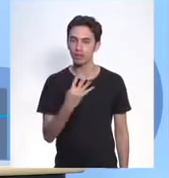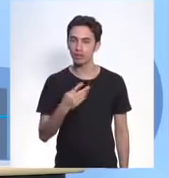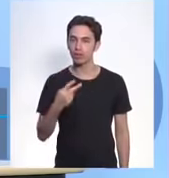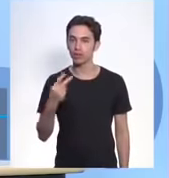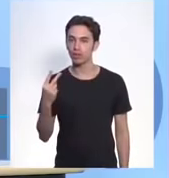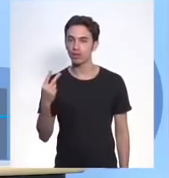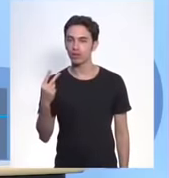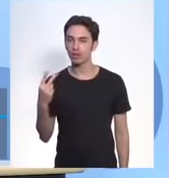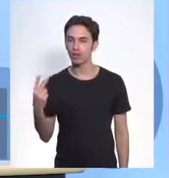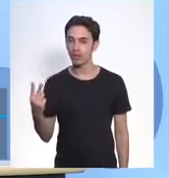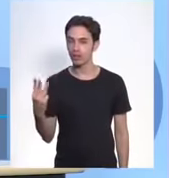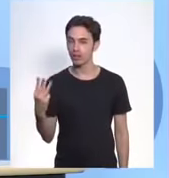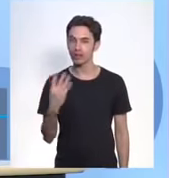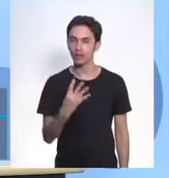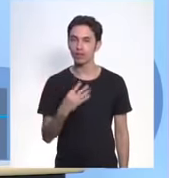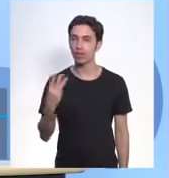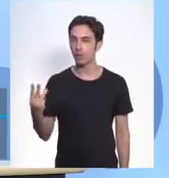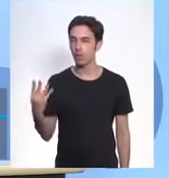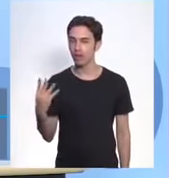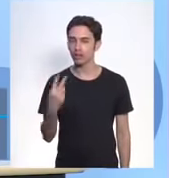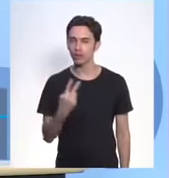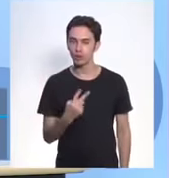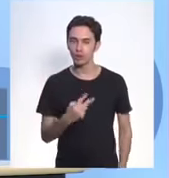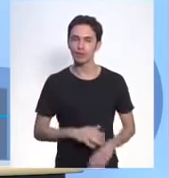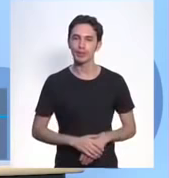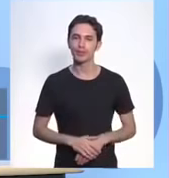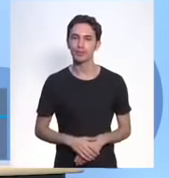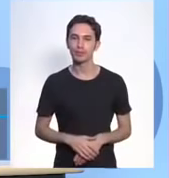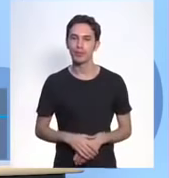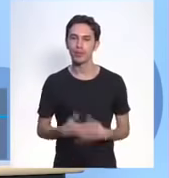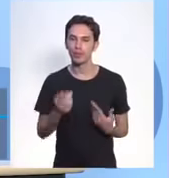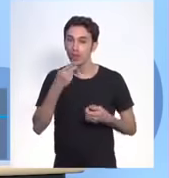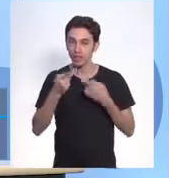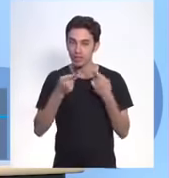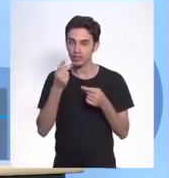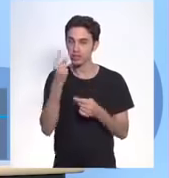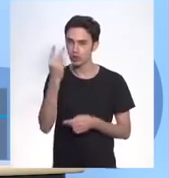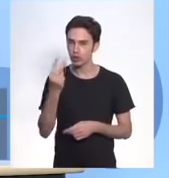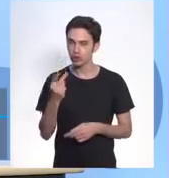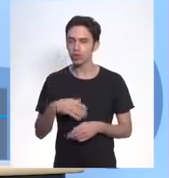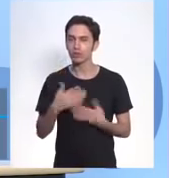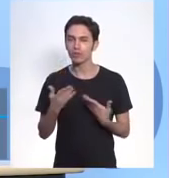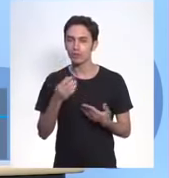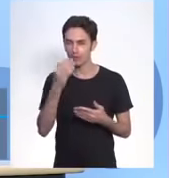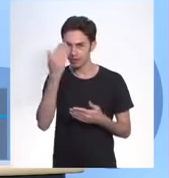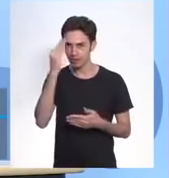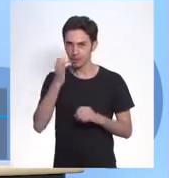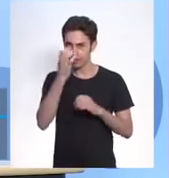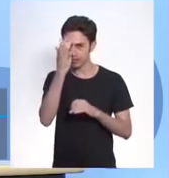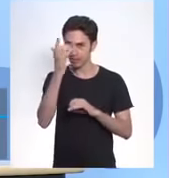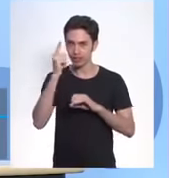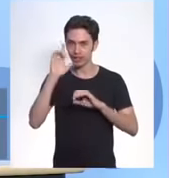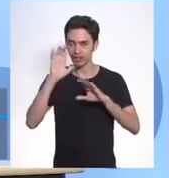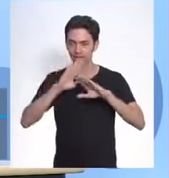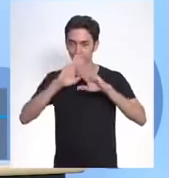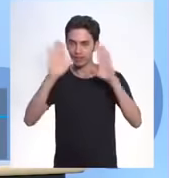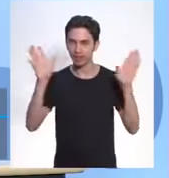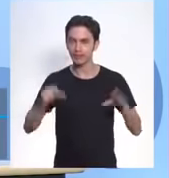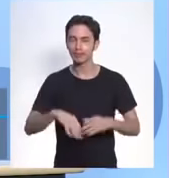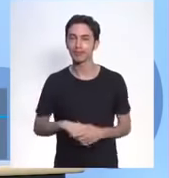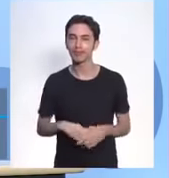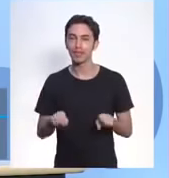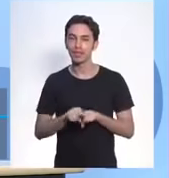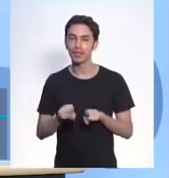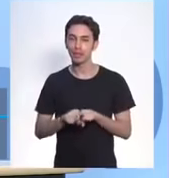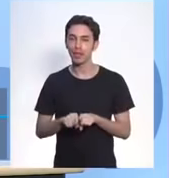143442 tô falando aí de 2 em 2 né para caramba mas são os pares ordenados aí os alunos da Escola Estadual Fernando